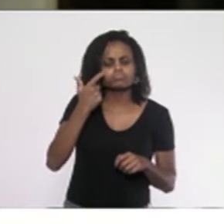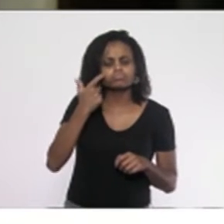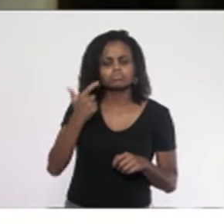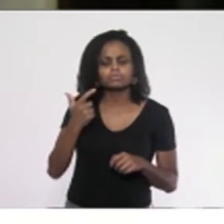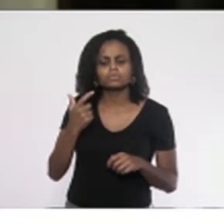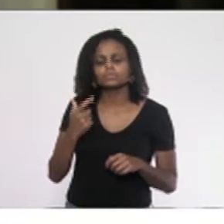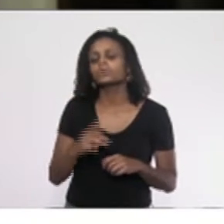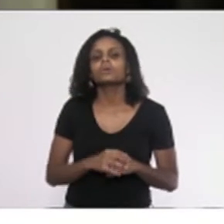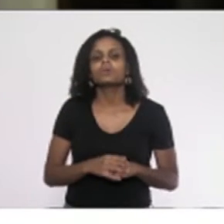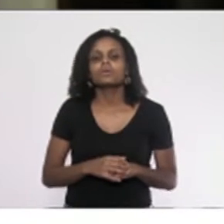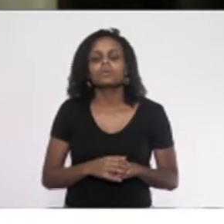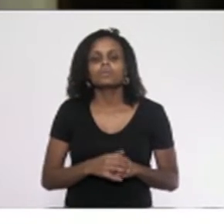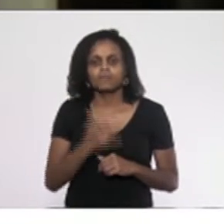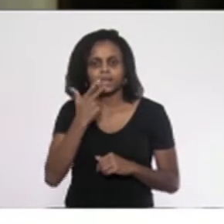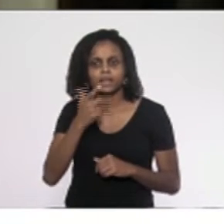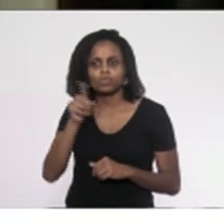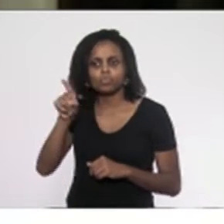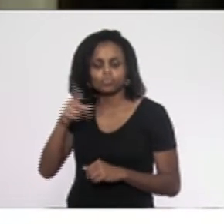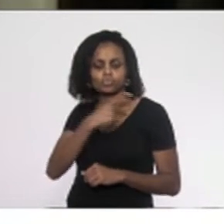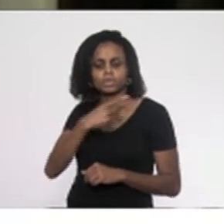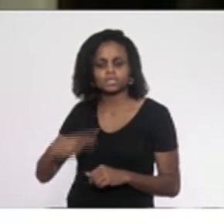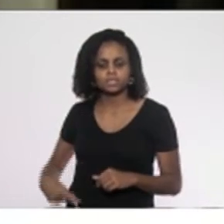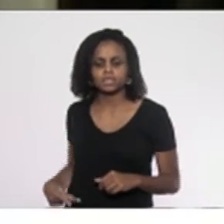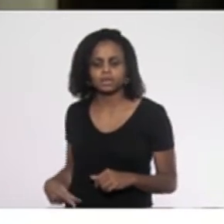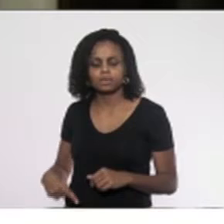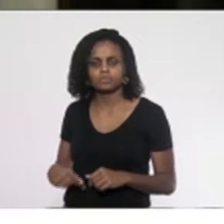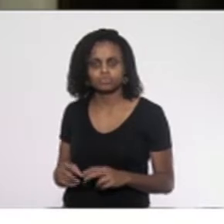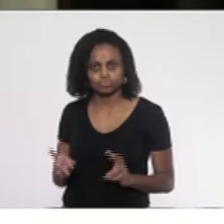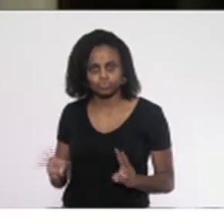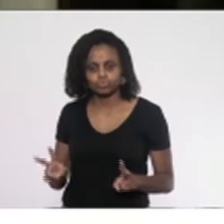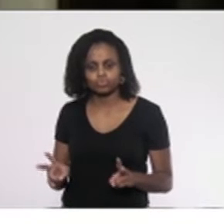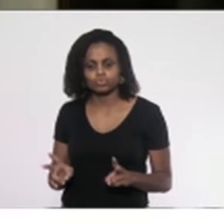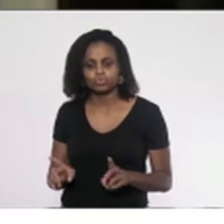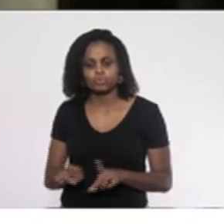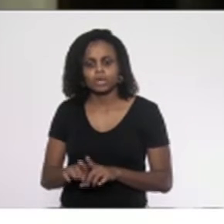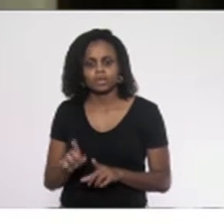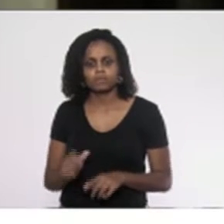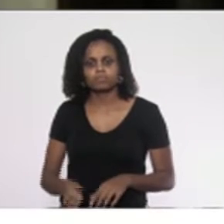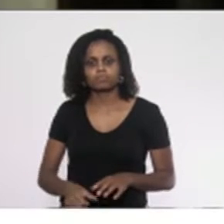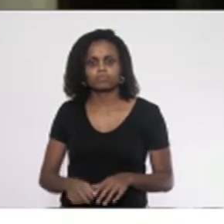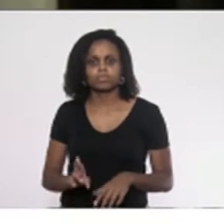senhor presidente interino e titular.